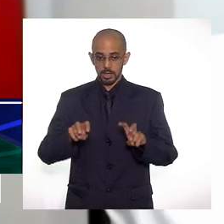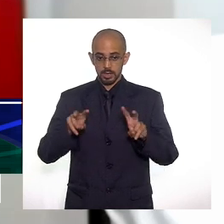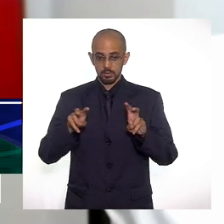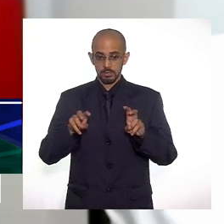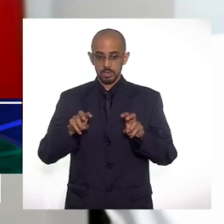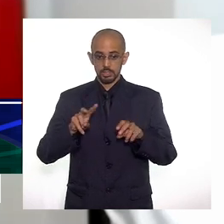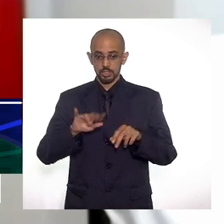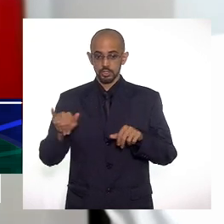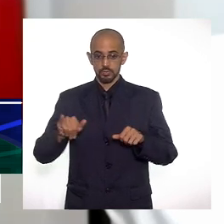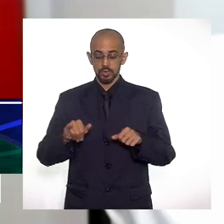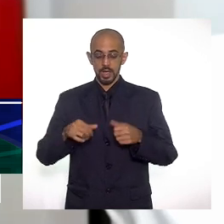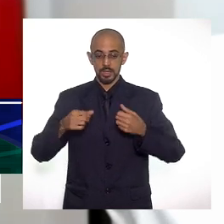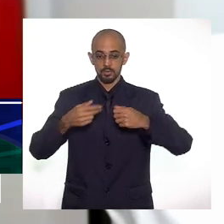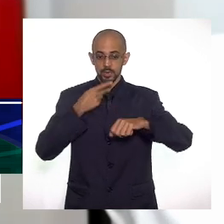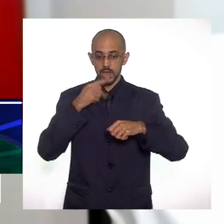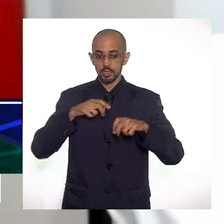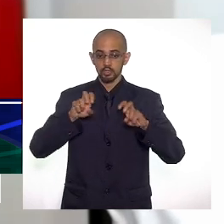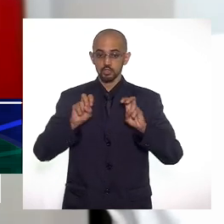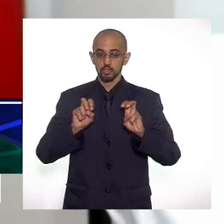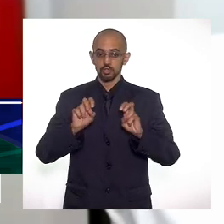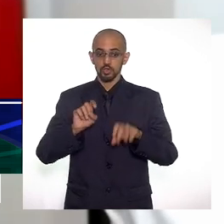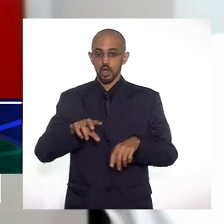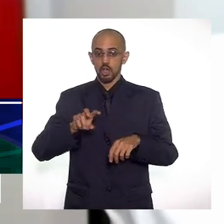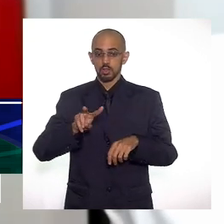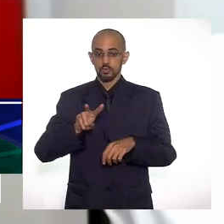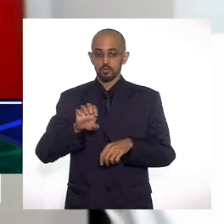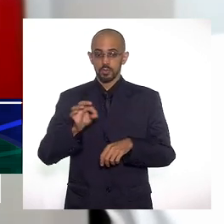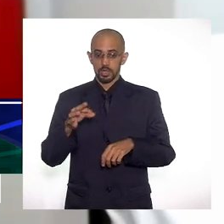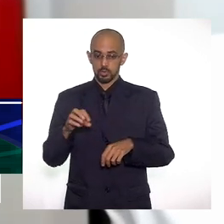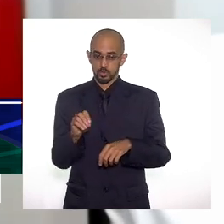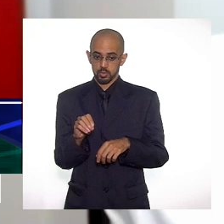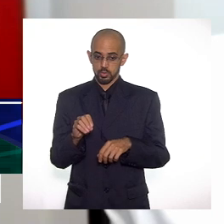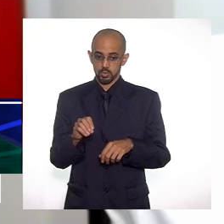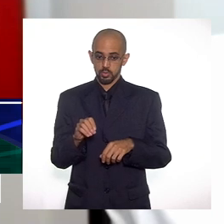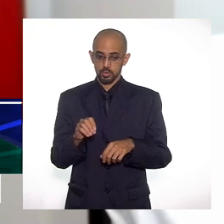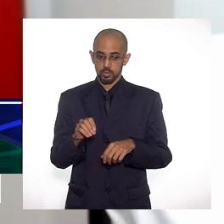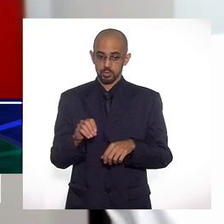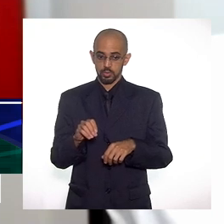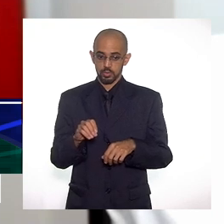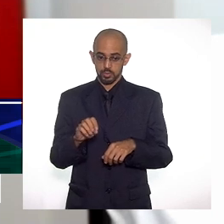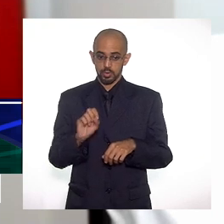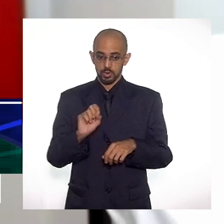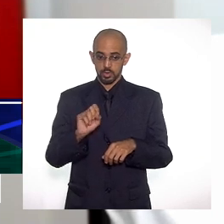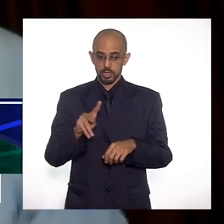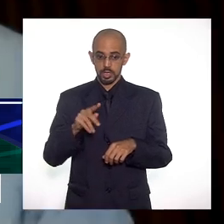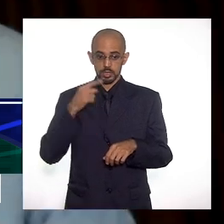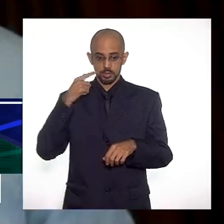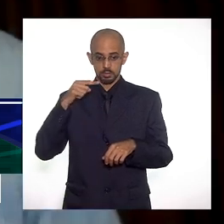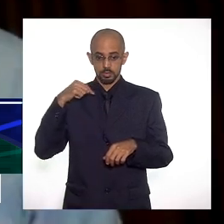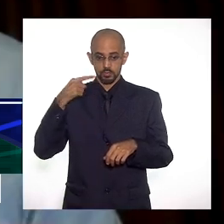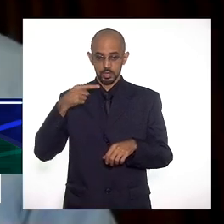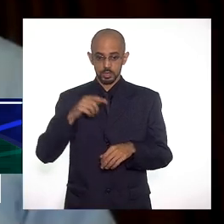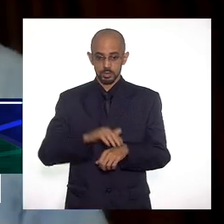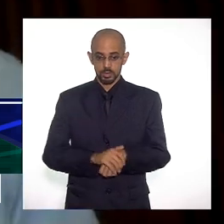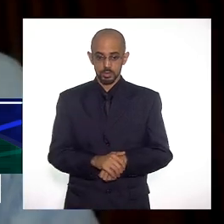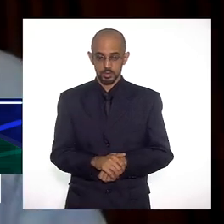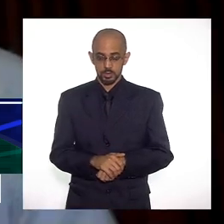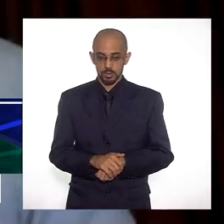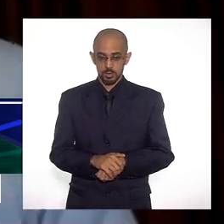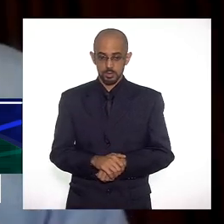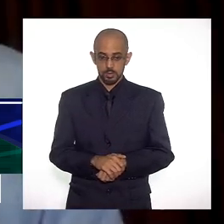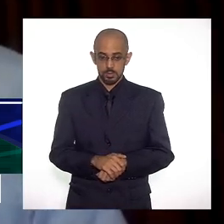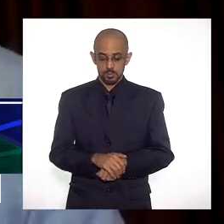gente traz anexado na terça-feira. Uma única sessão. Pode ser assim? Está perfeito, presidente.